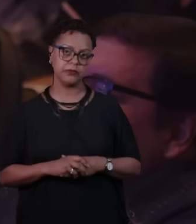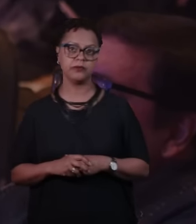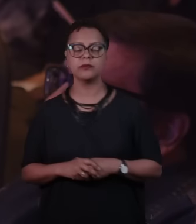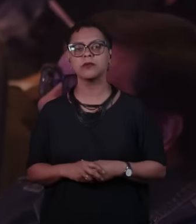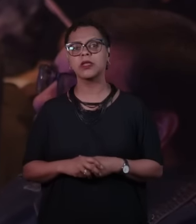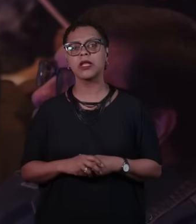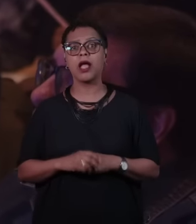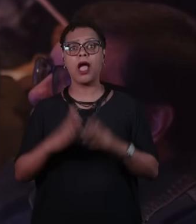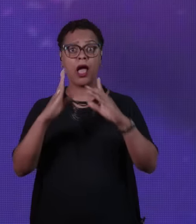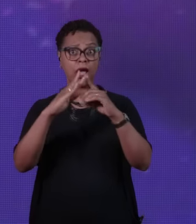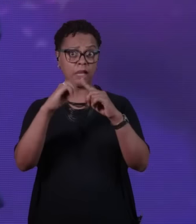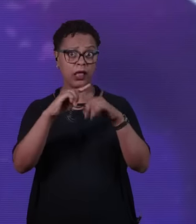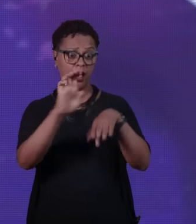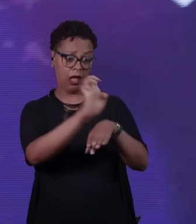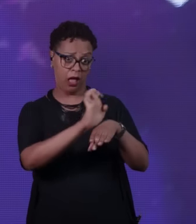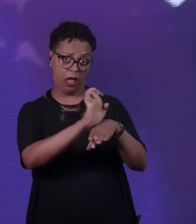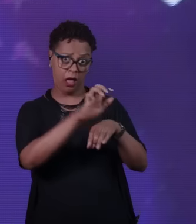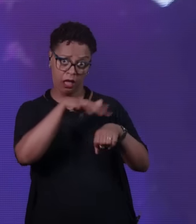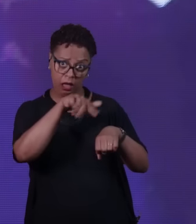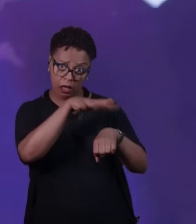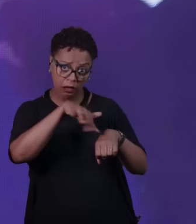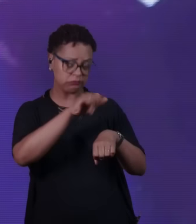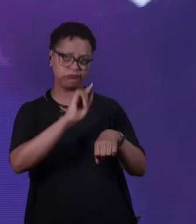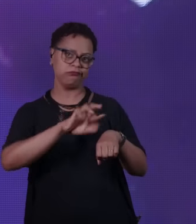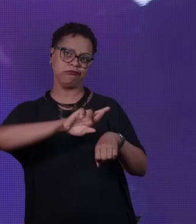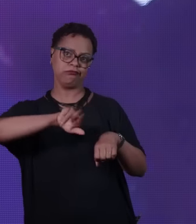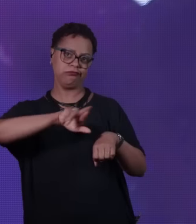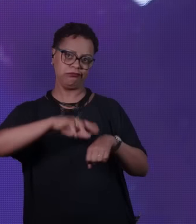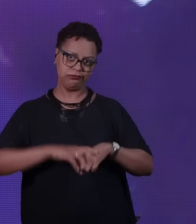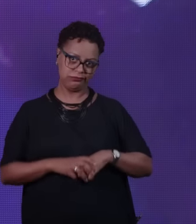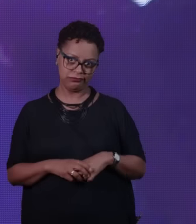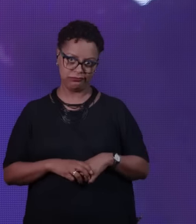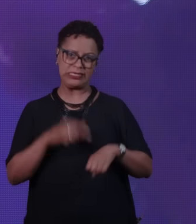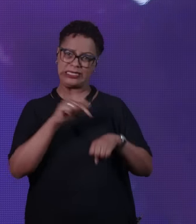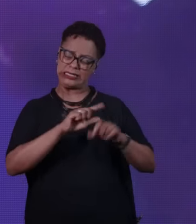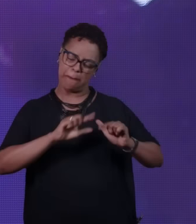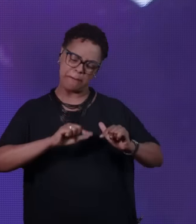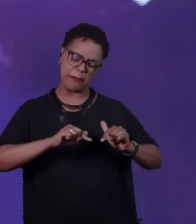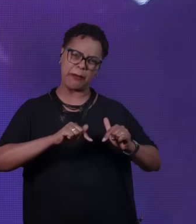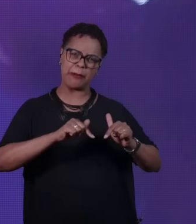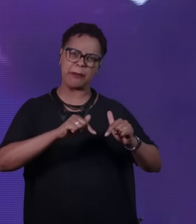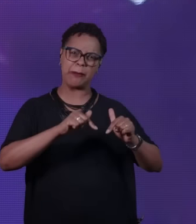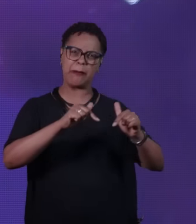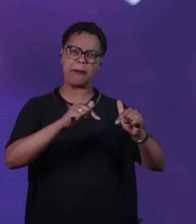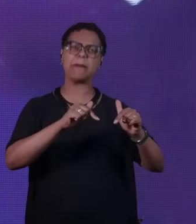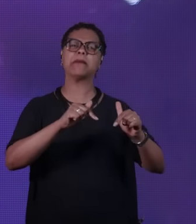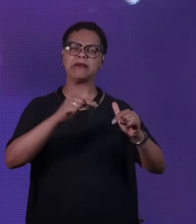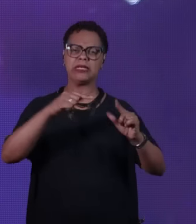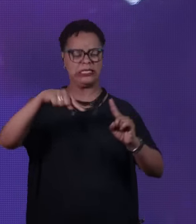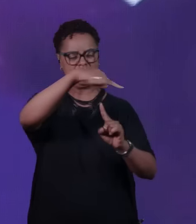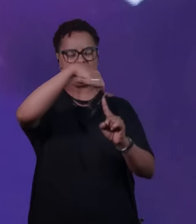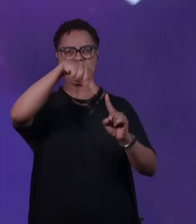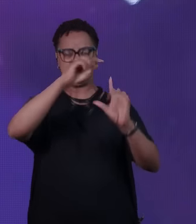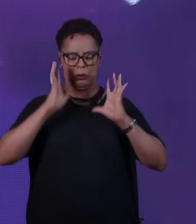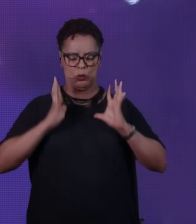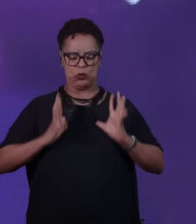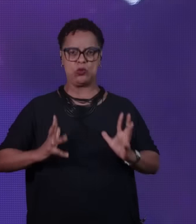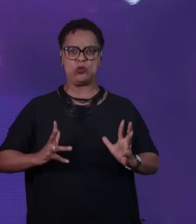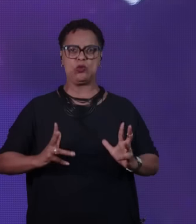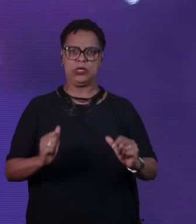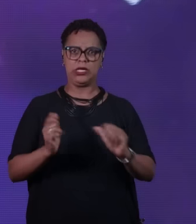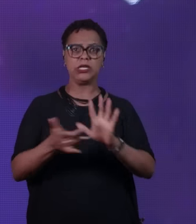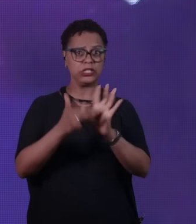A igreja de Éfeso não. Era uma igreja que lutava e se santificava. Jesus diz: eu